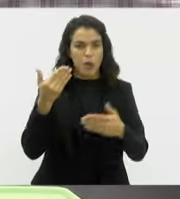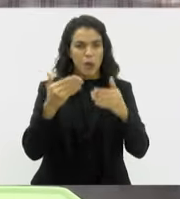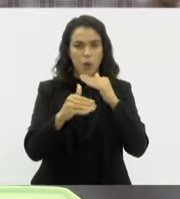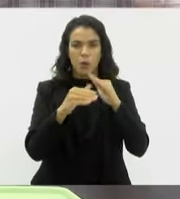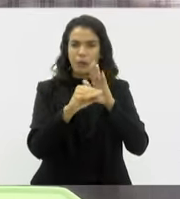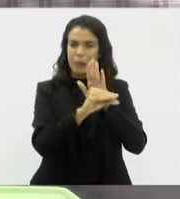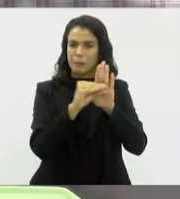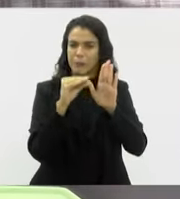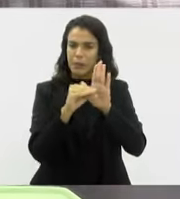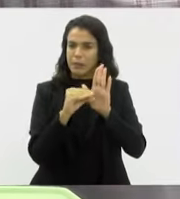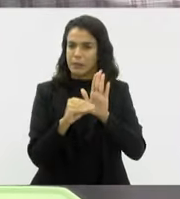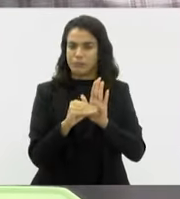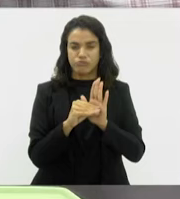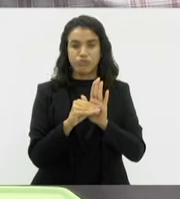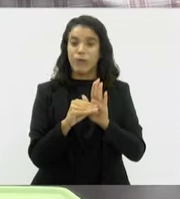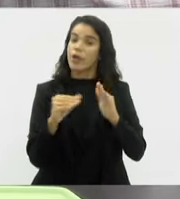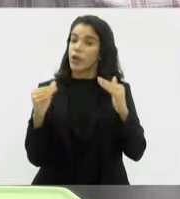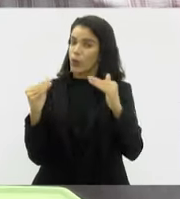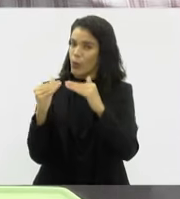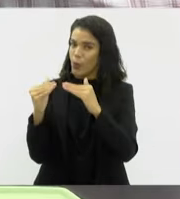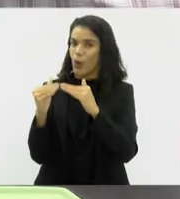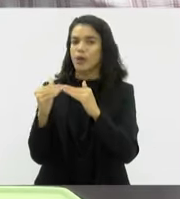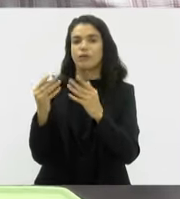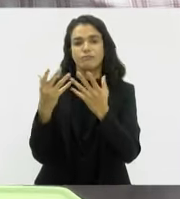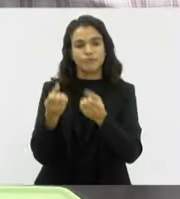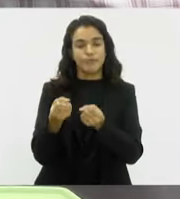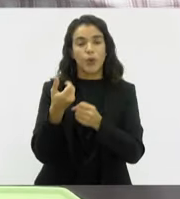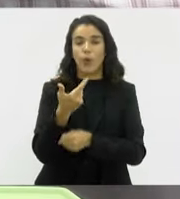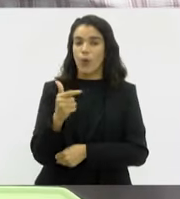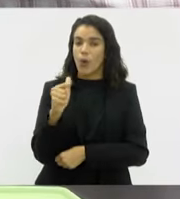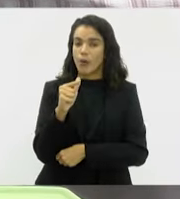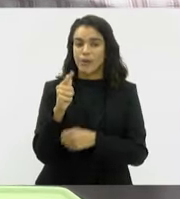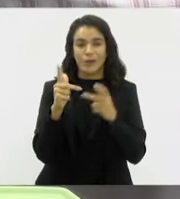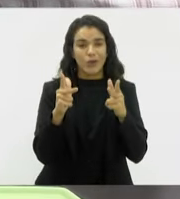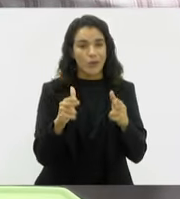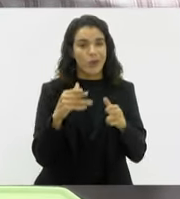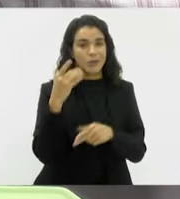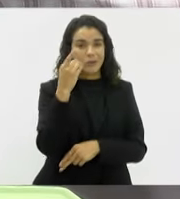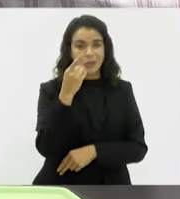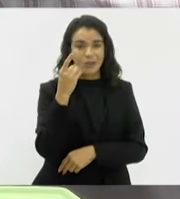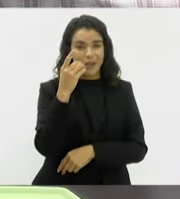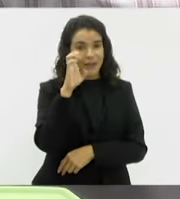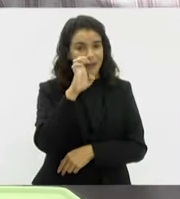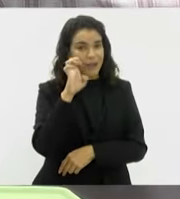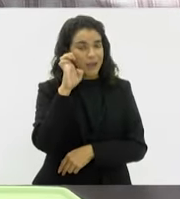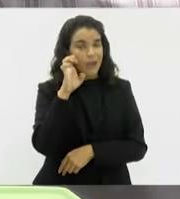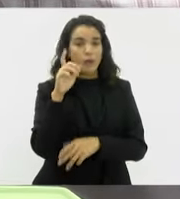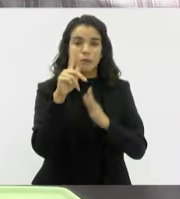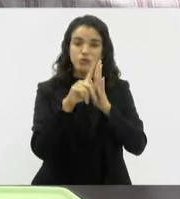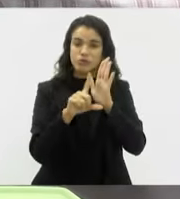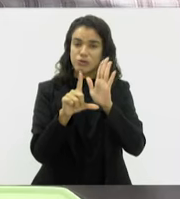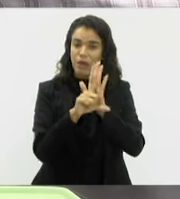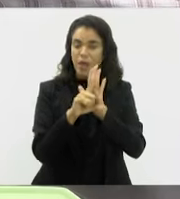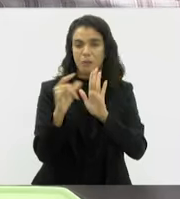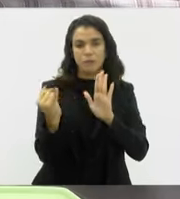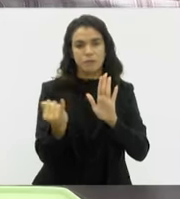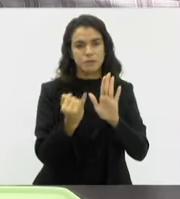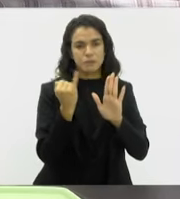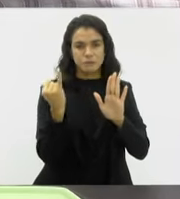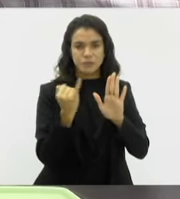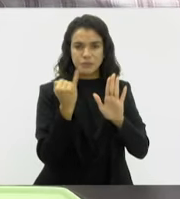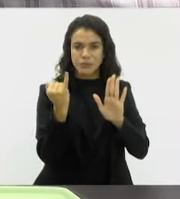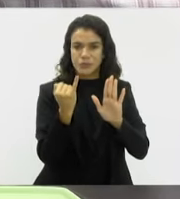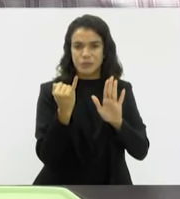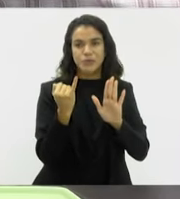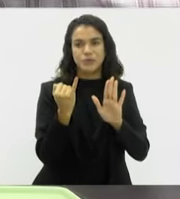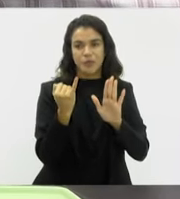Paulo precisou e a favor de outras. E na mesma linha da deputada Érica Takimoto, o projeto é importante, não podemos considerar isso doença,